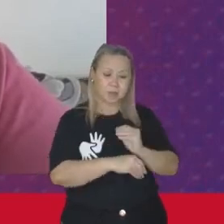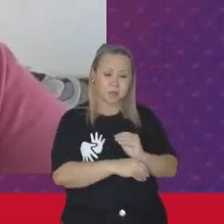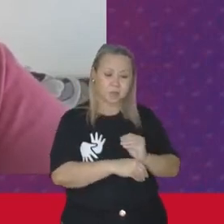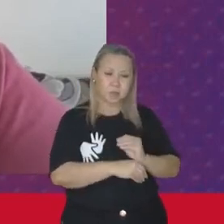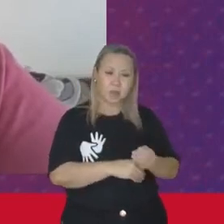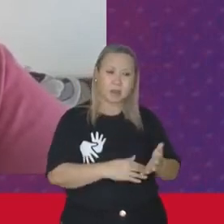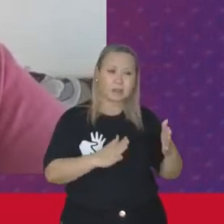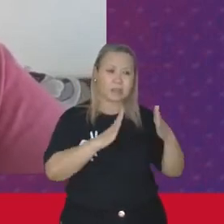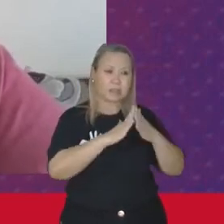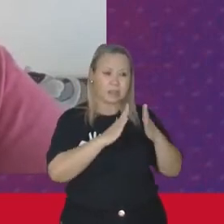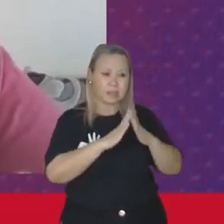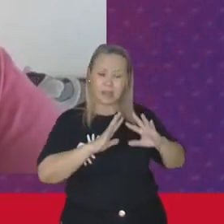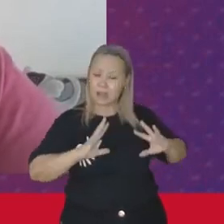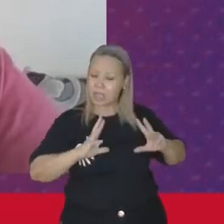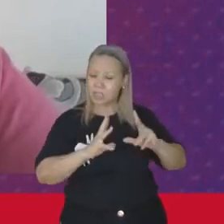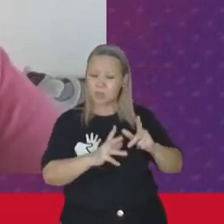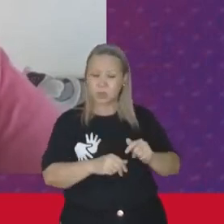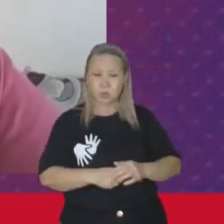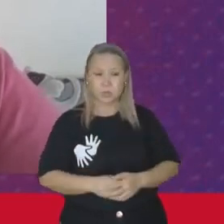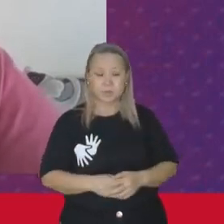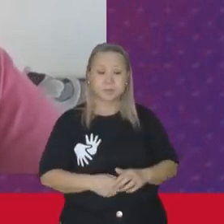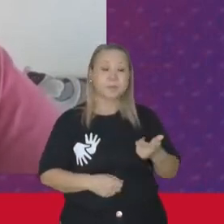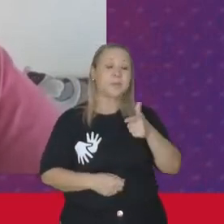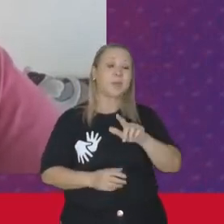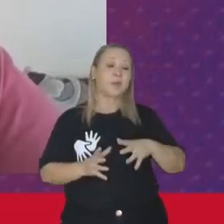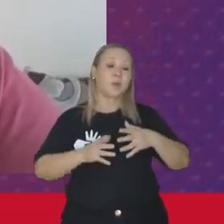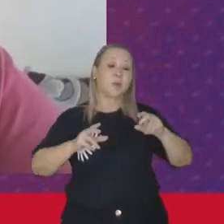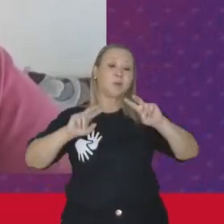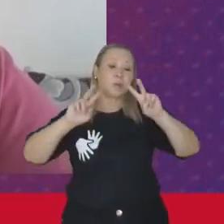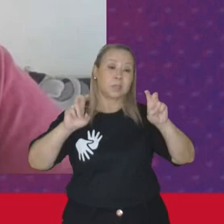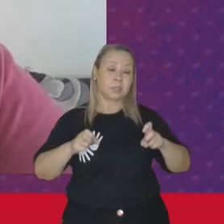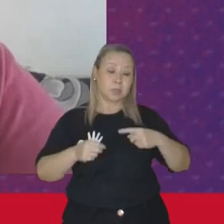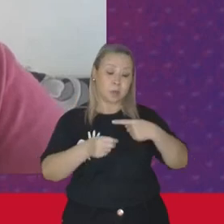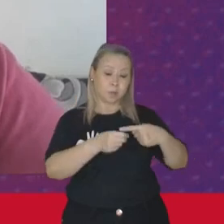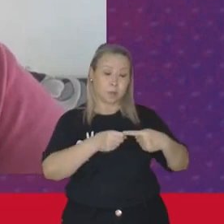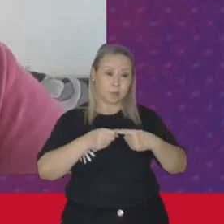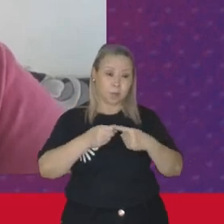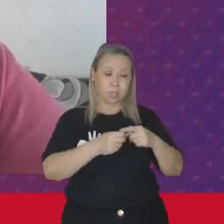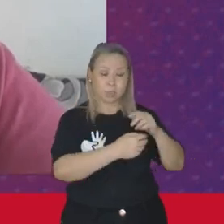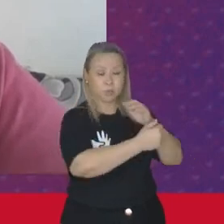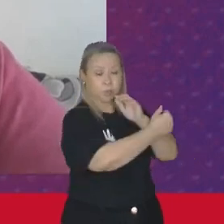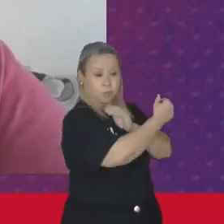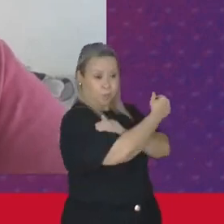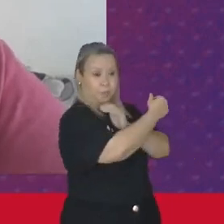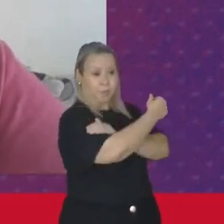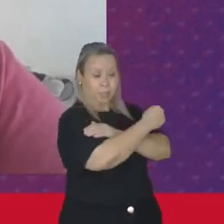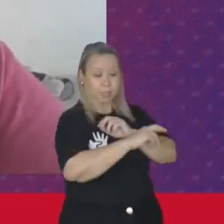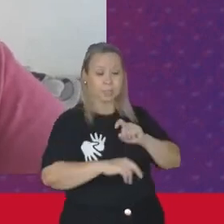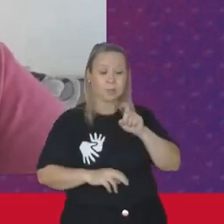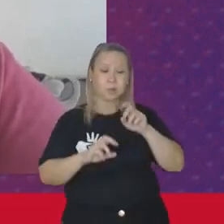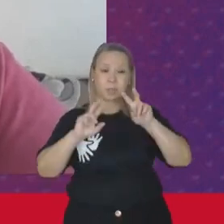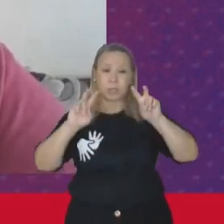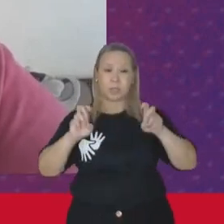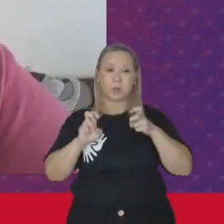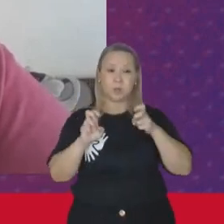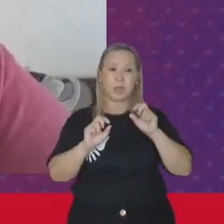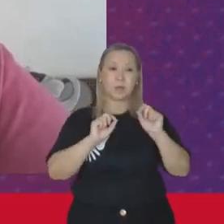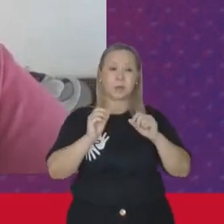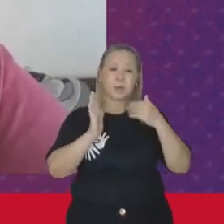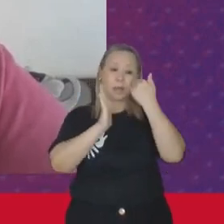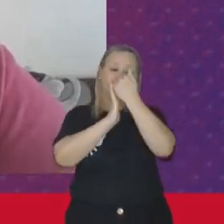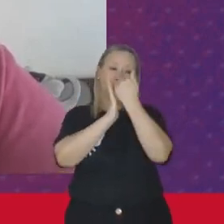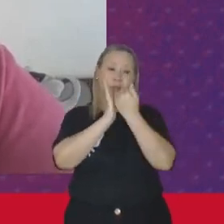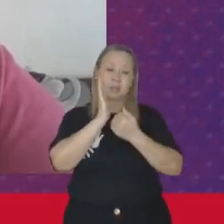Uma outra dimensão transversal aí para um urbanismo feminista seria o tema das escalas